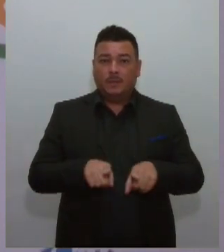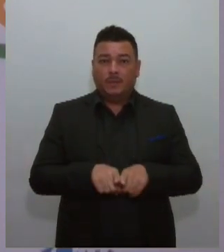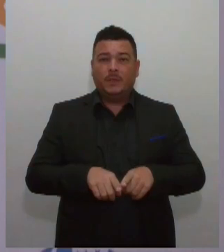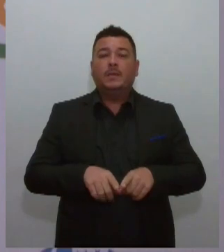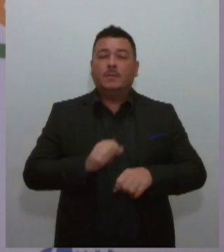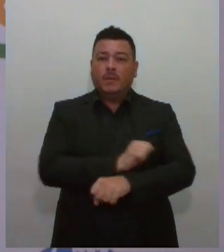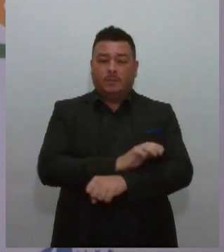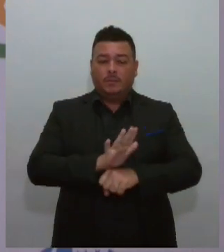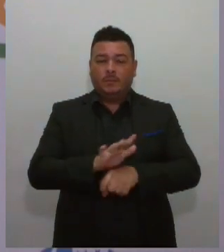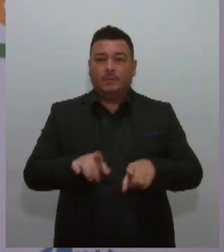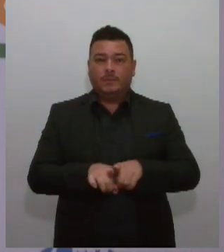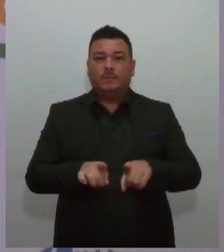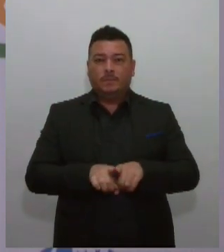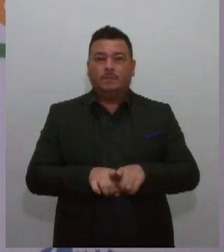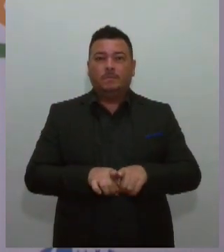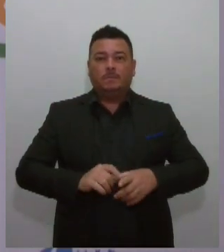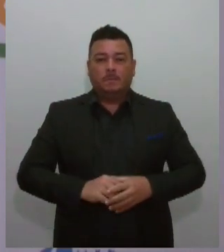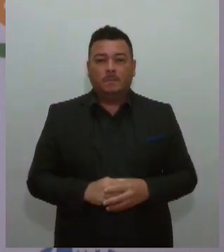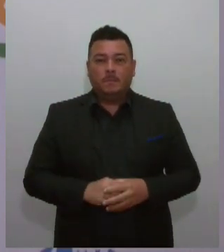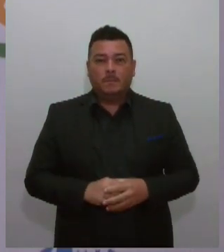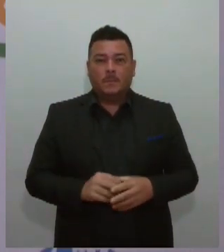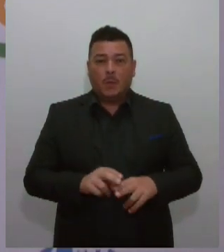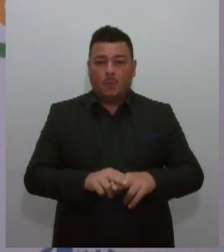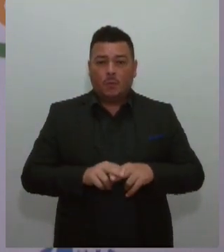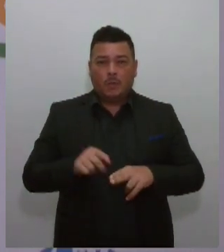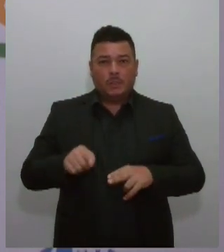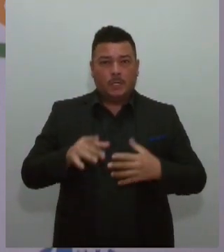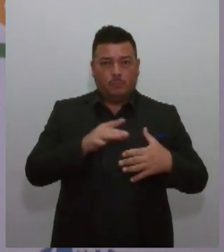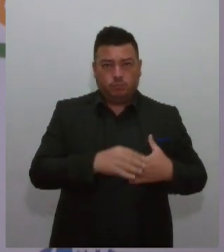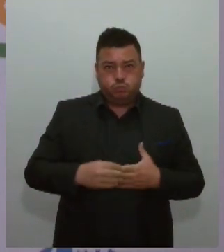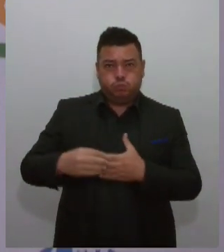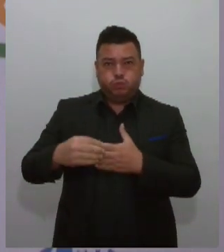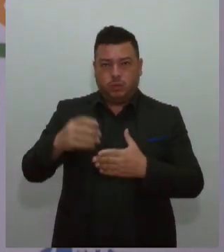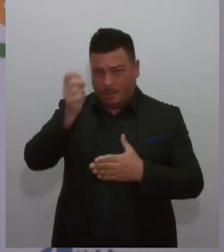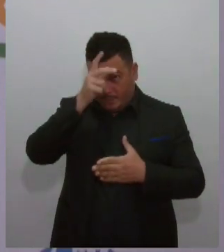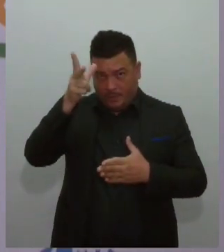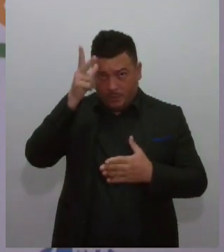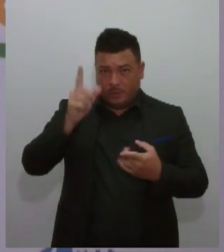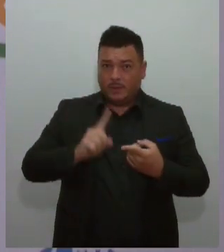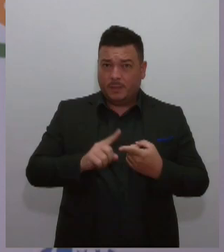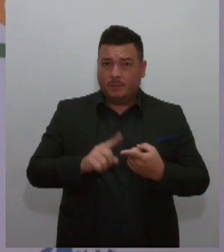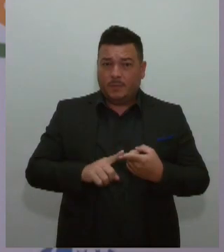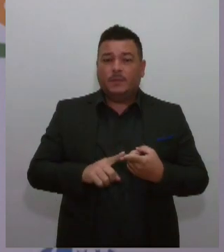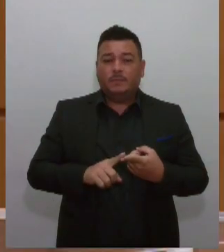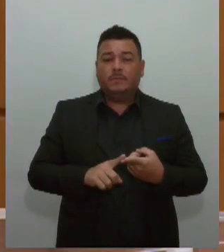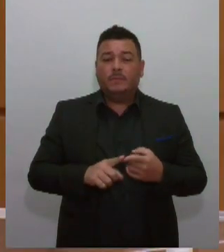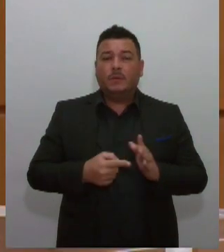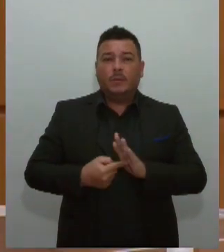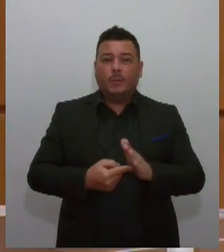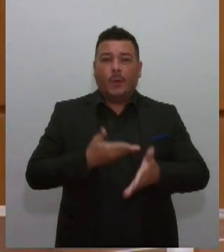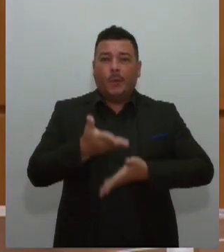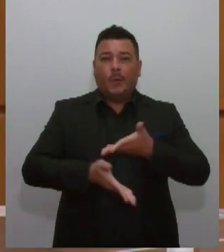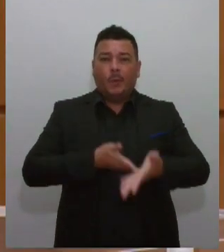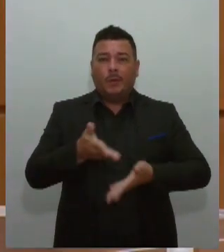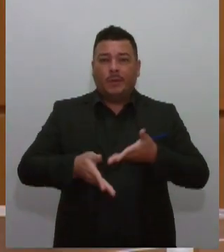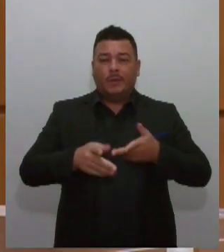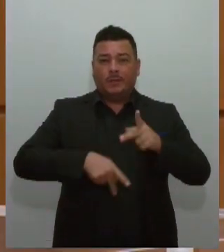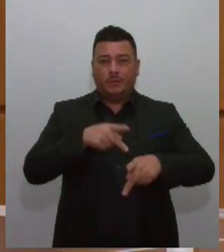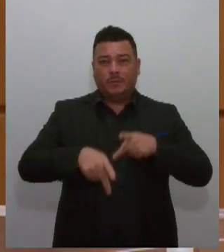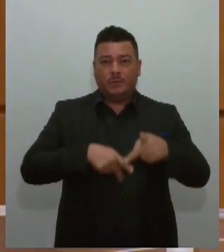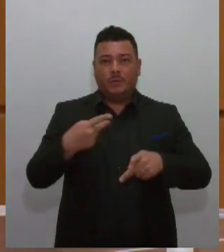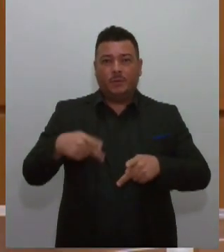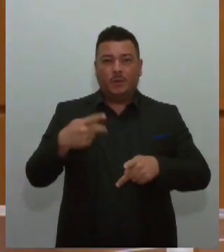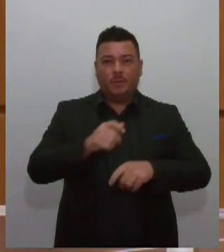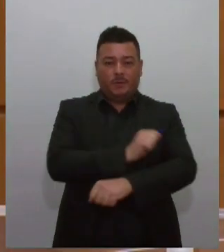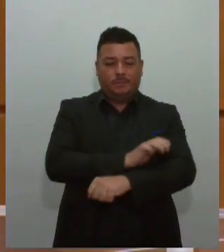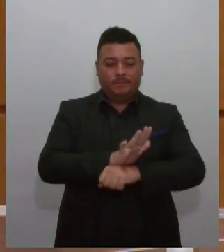Barra dos Coqueiros. Então Ayrton foi reconduzido à prefeitura, como ele mesmo diz, para cuidar do povo da Barra. Eleito para comandar a cidade de